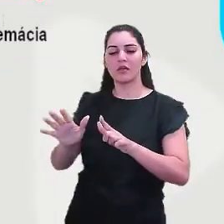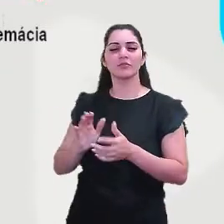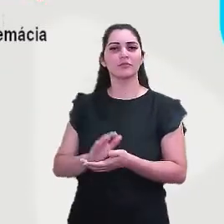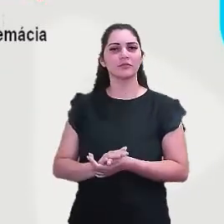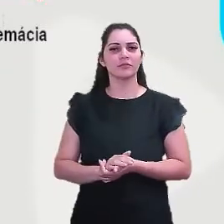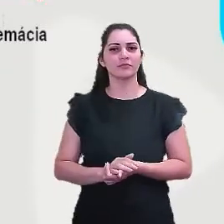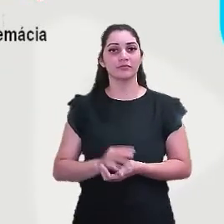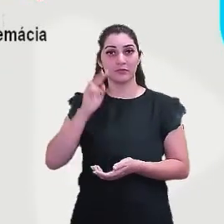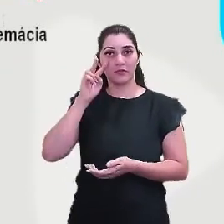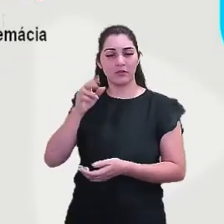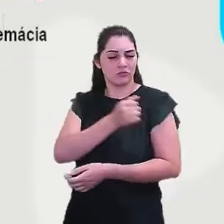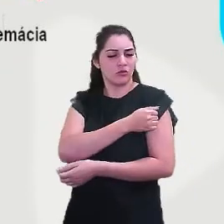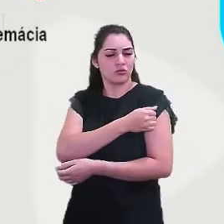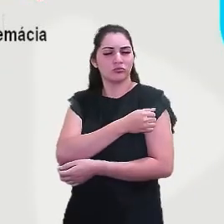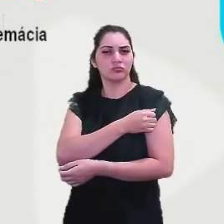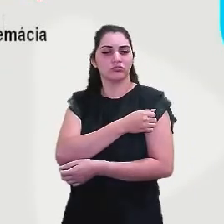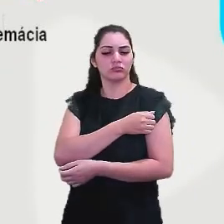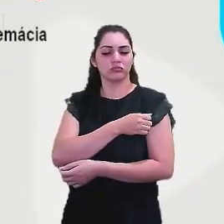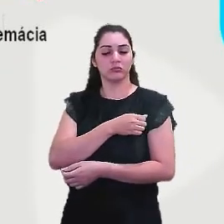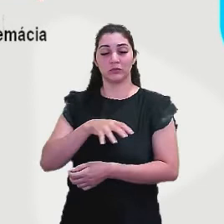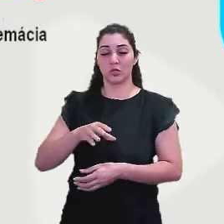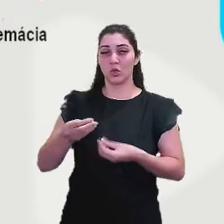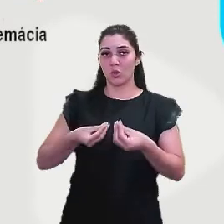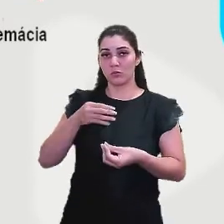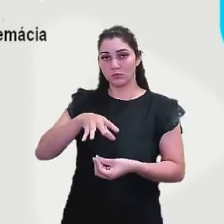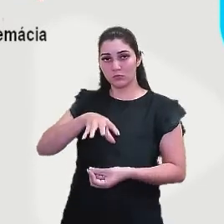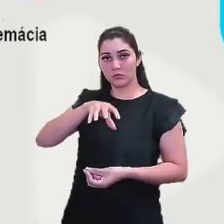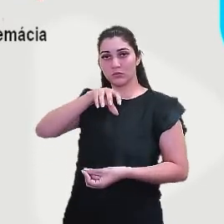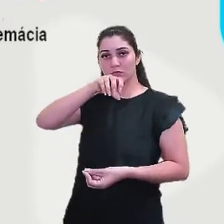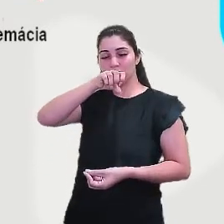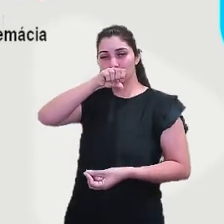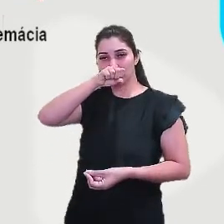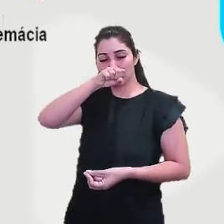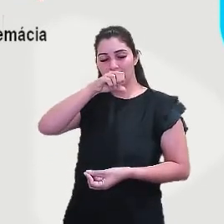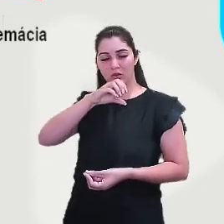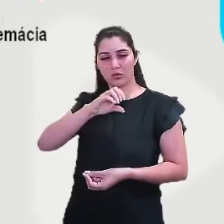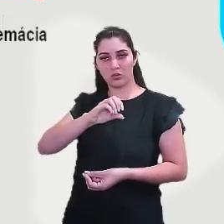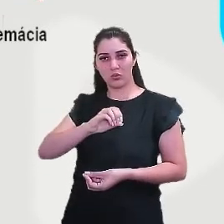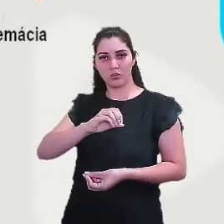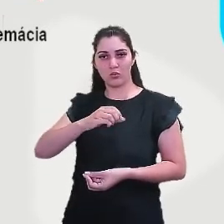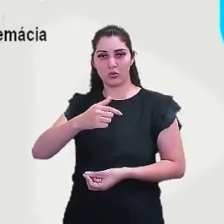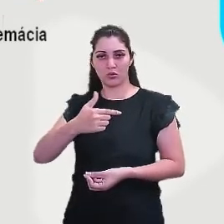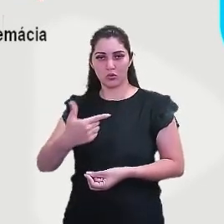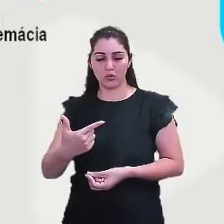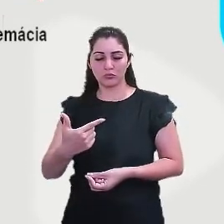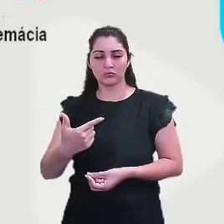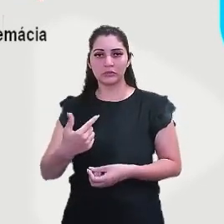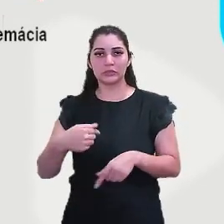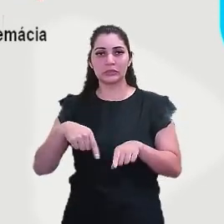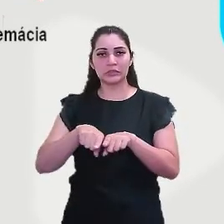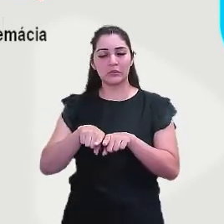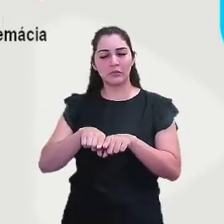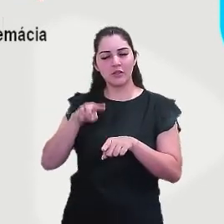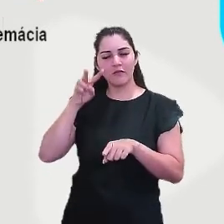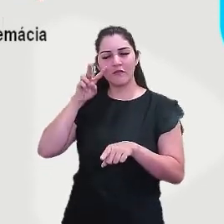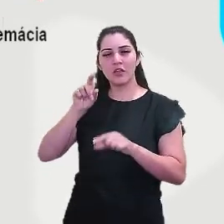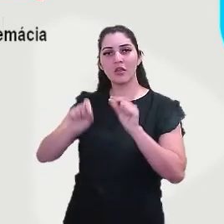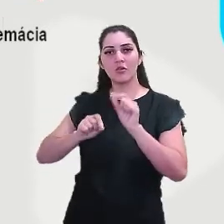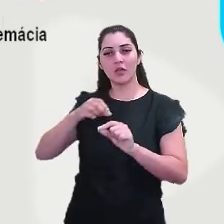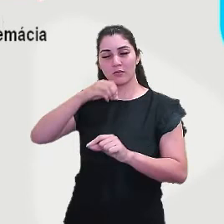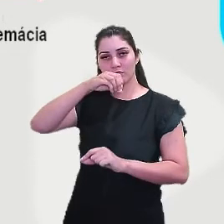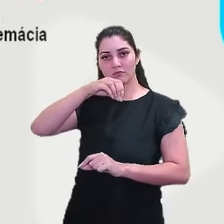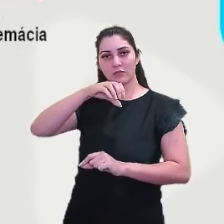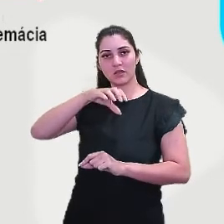para que esse aluno veja nitidamente a entrada do oxigênio. Esse oxigênio ele entra por difusão. E você também vê nitidamente a saída do